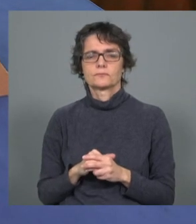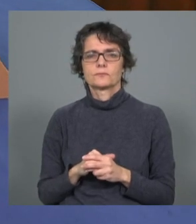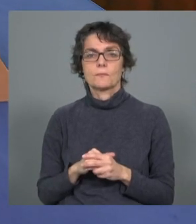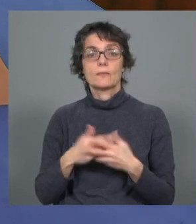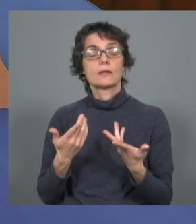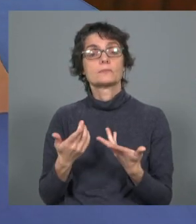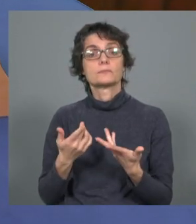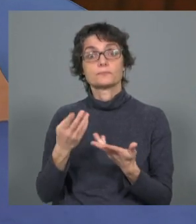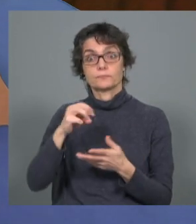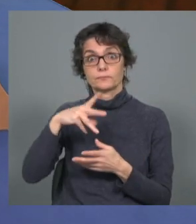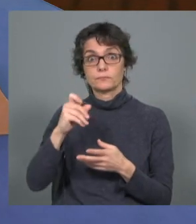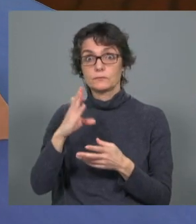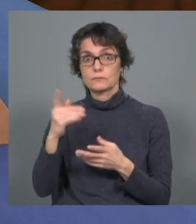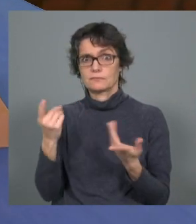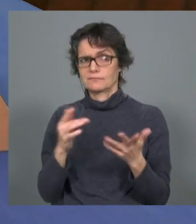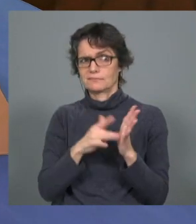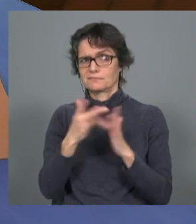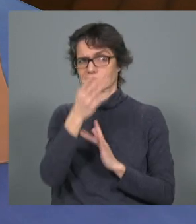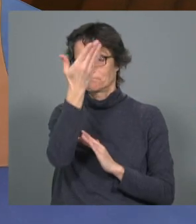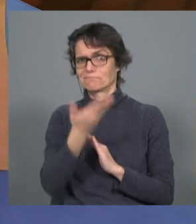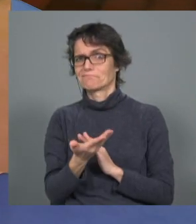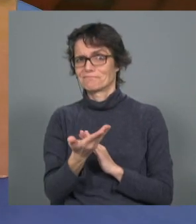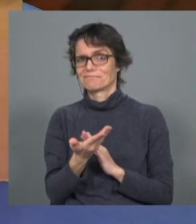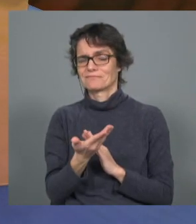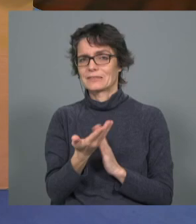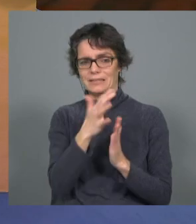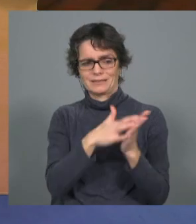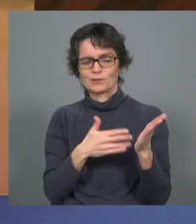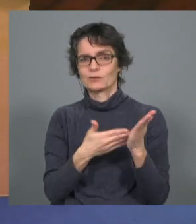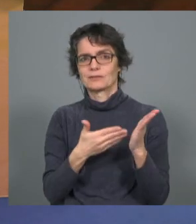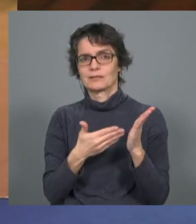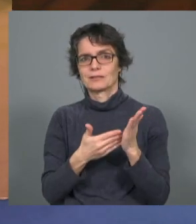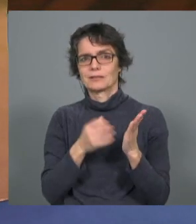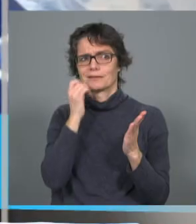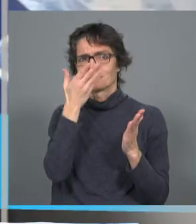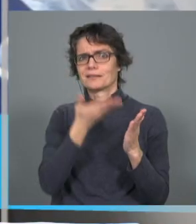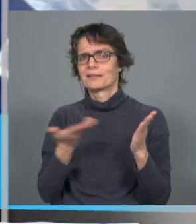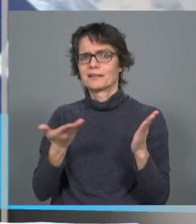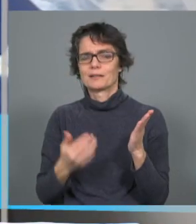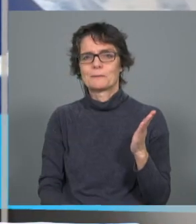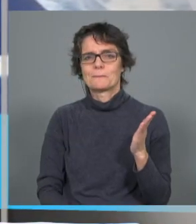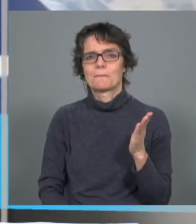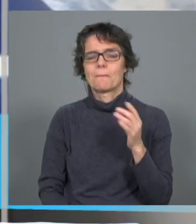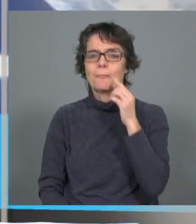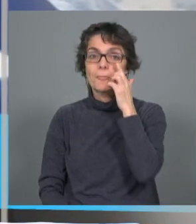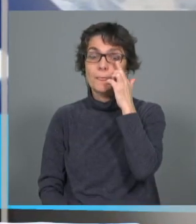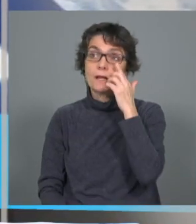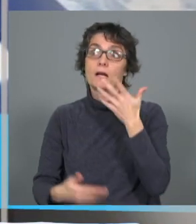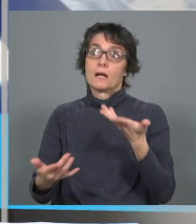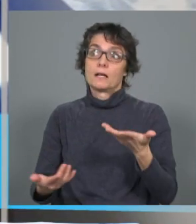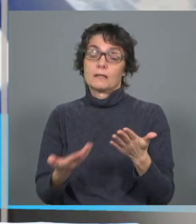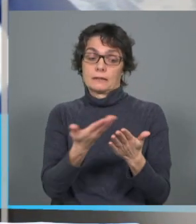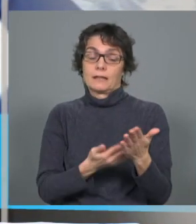Maria Cortês de Lobão, que Jesus é este que nos aparece aqui neste texto do Evangelho? É um